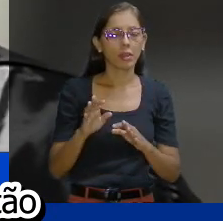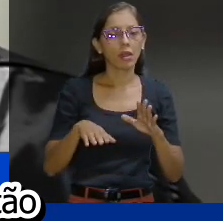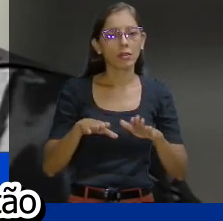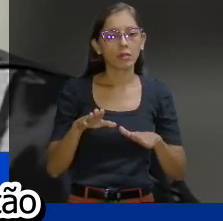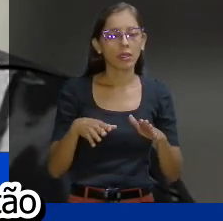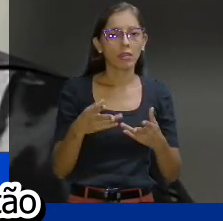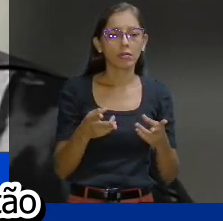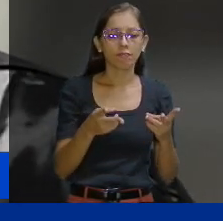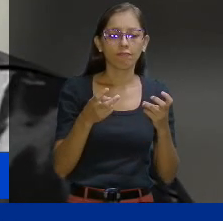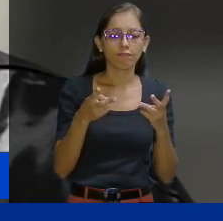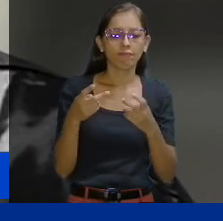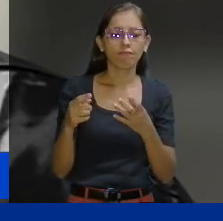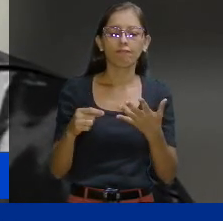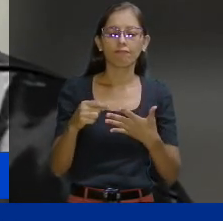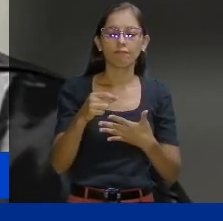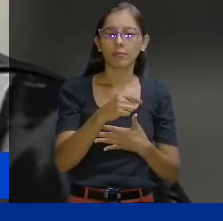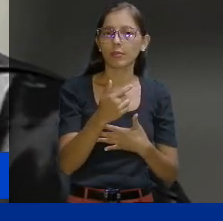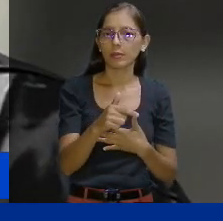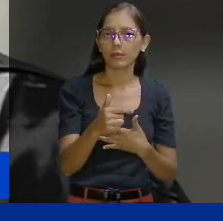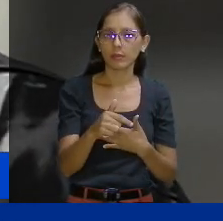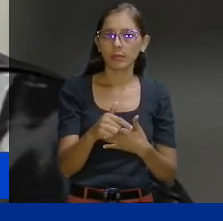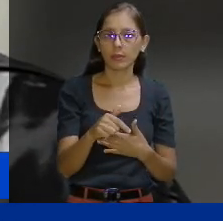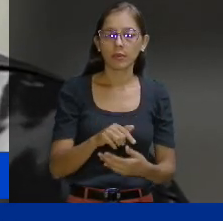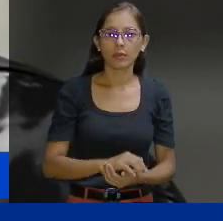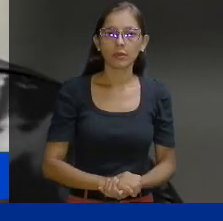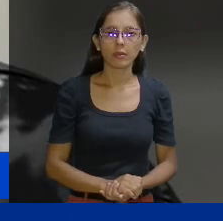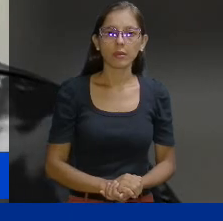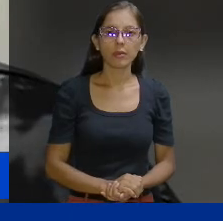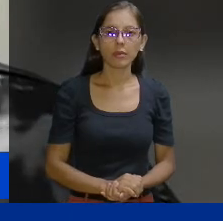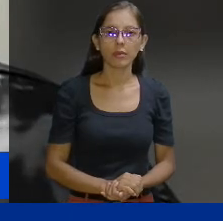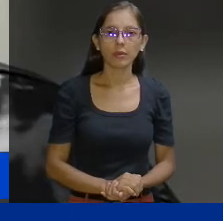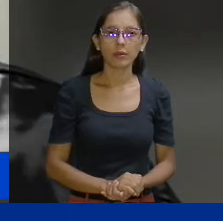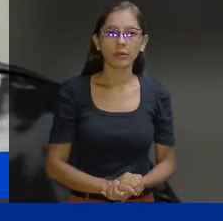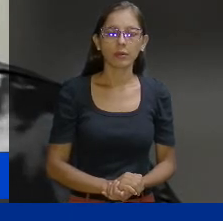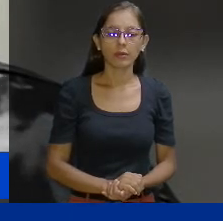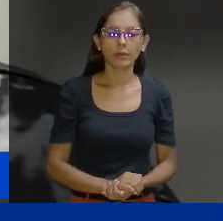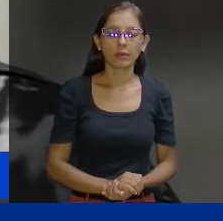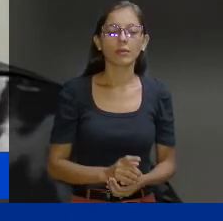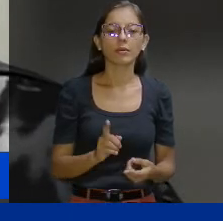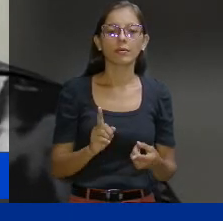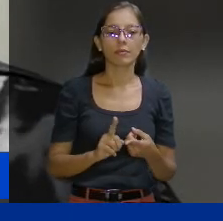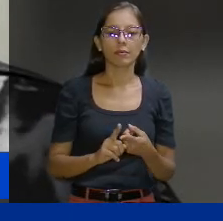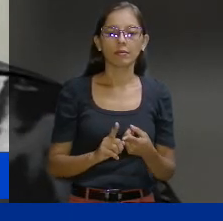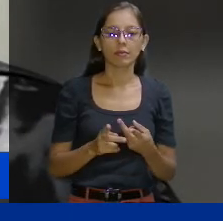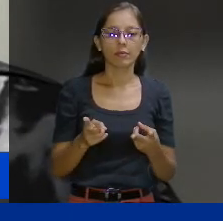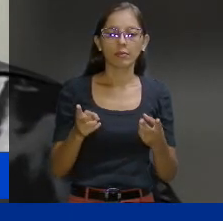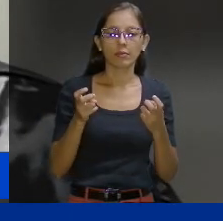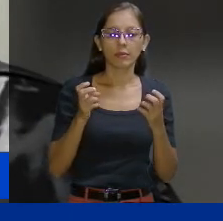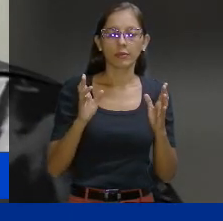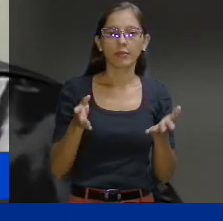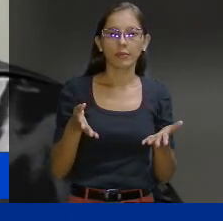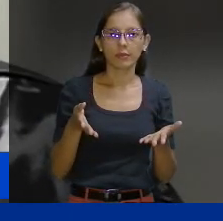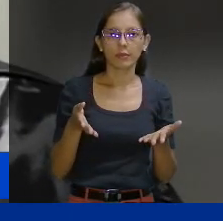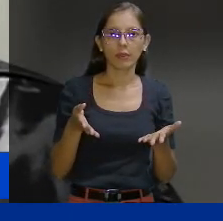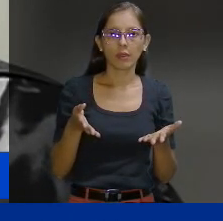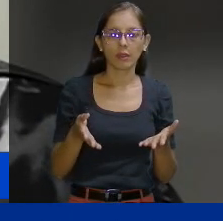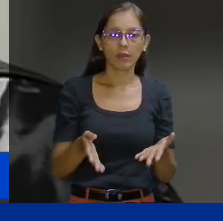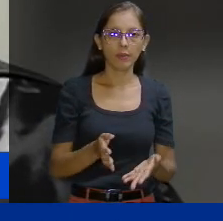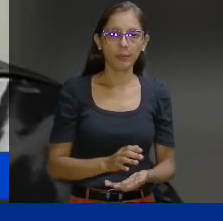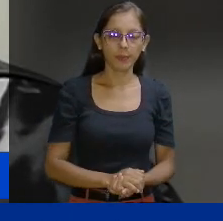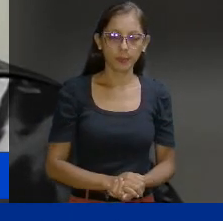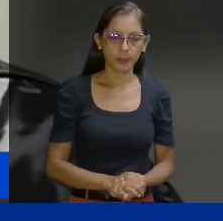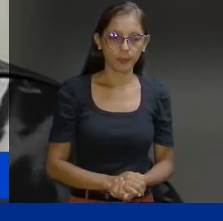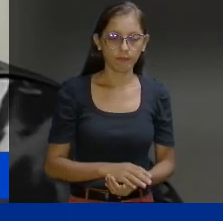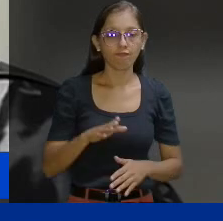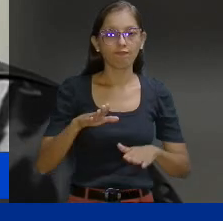princípios. Penso, também colaciono, eu consegui identificar que passaram, eventualmente,